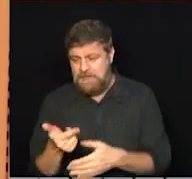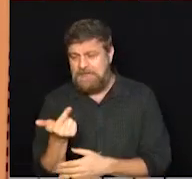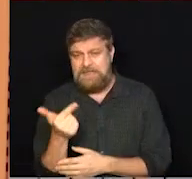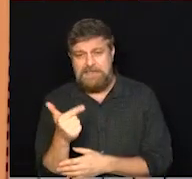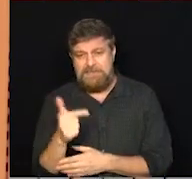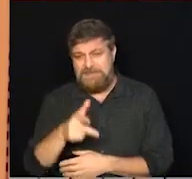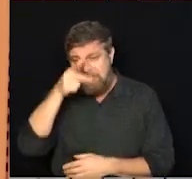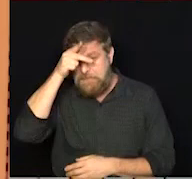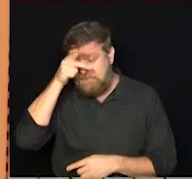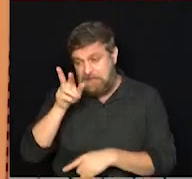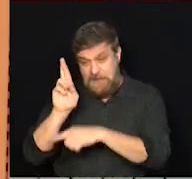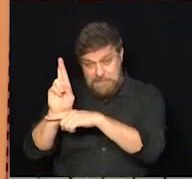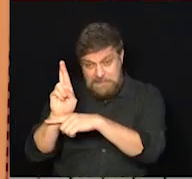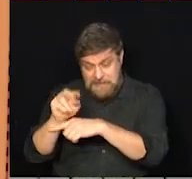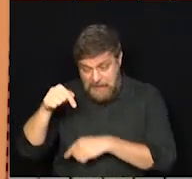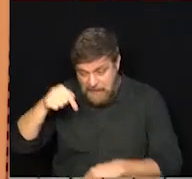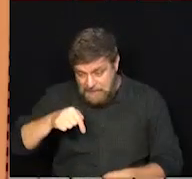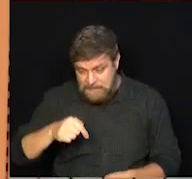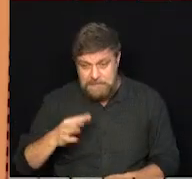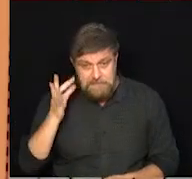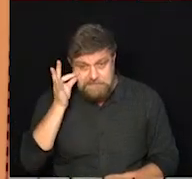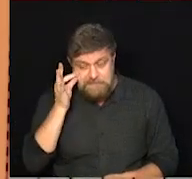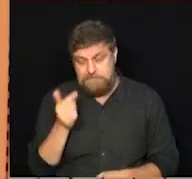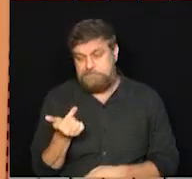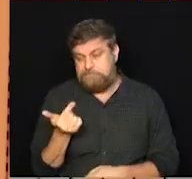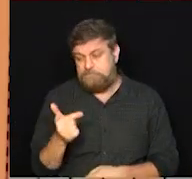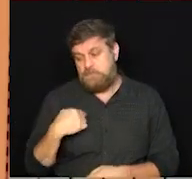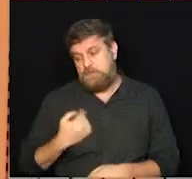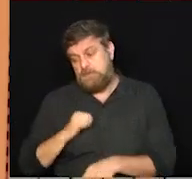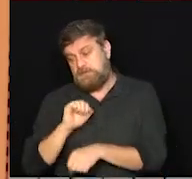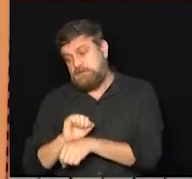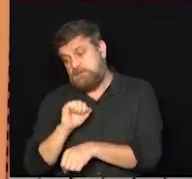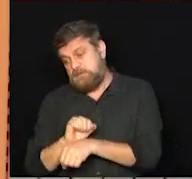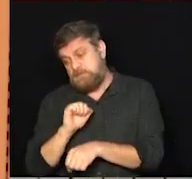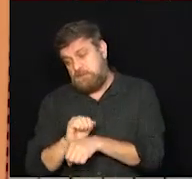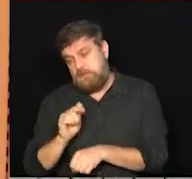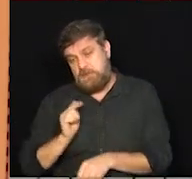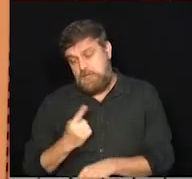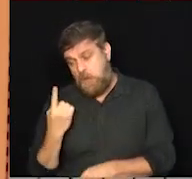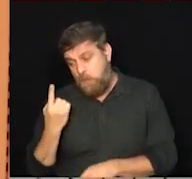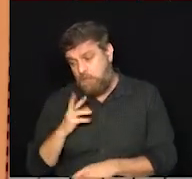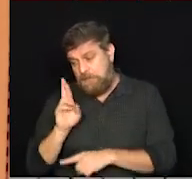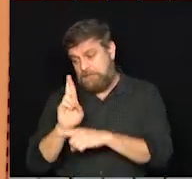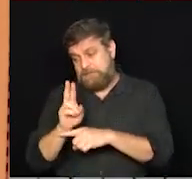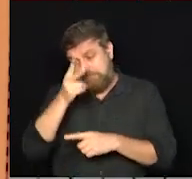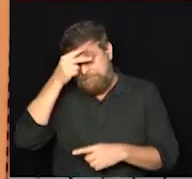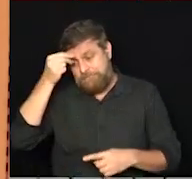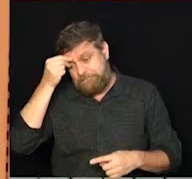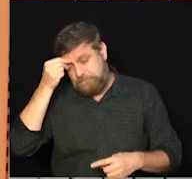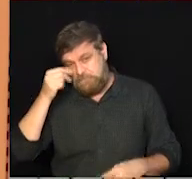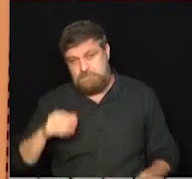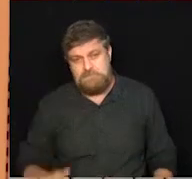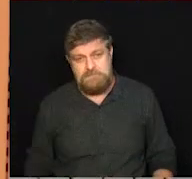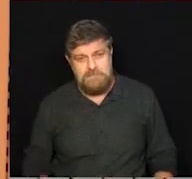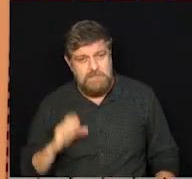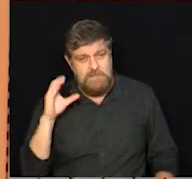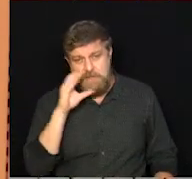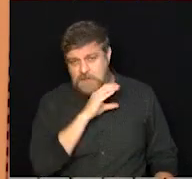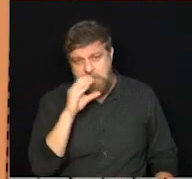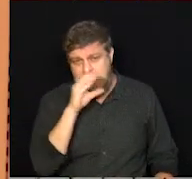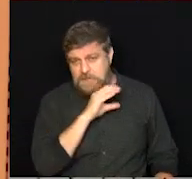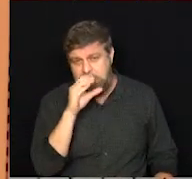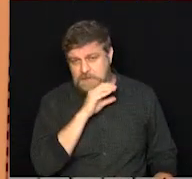representação do governo Municipal nós ainda Aguardamos a presença Então queria abrir aqui é rapidamente